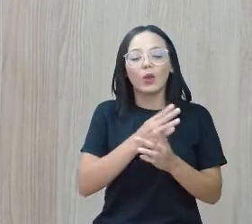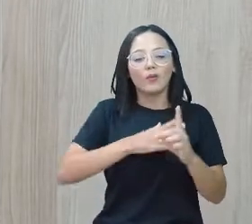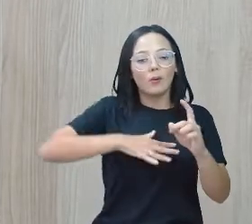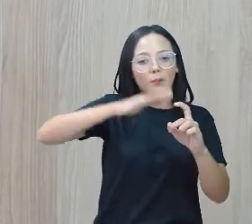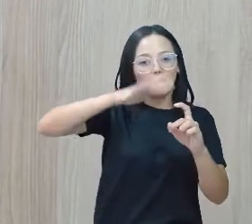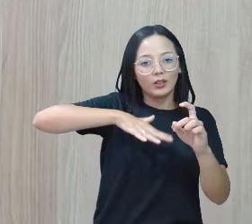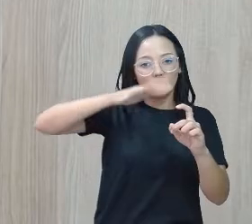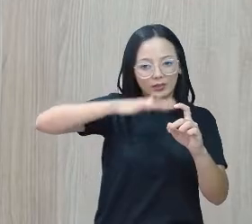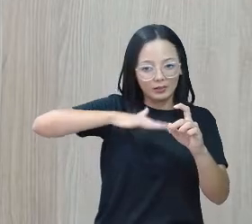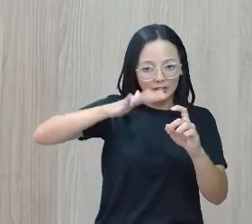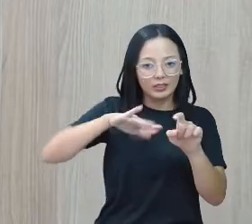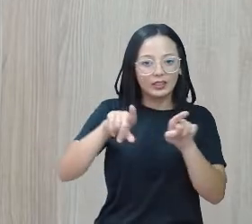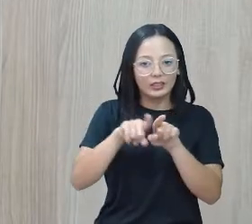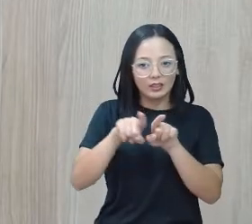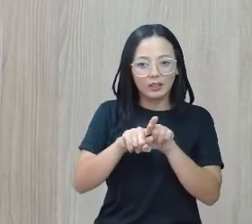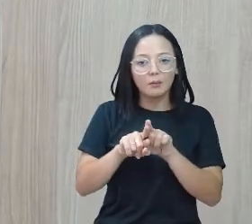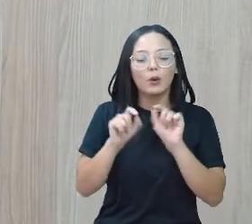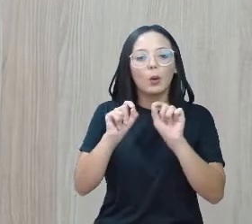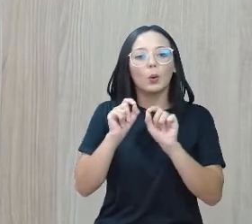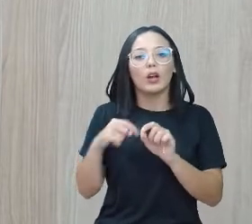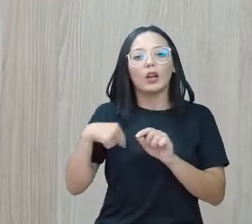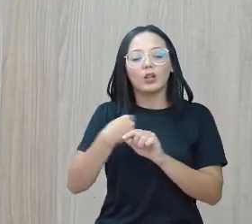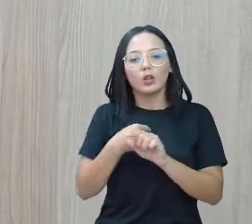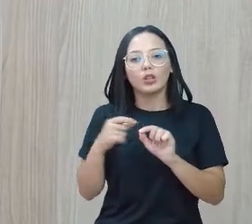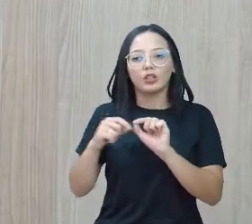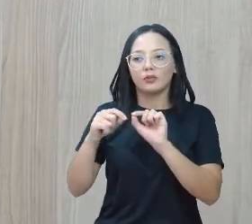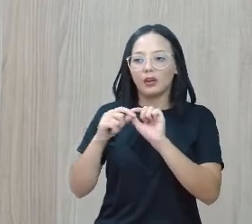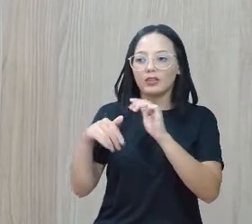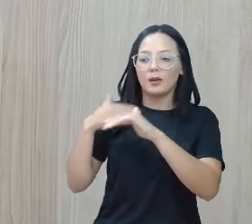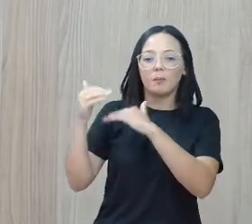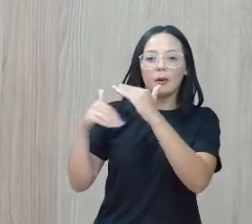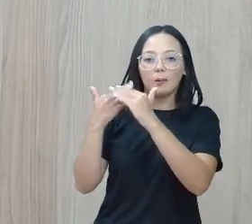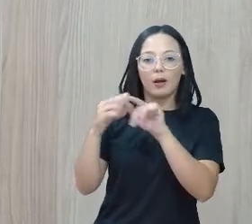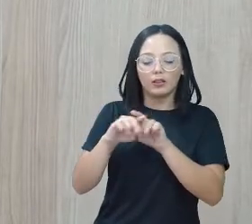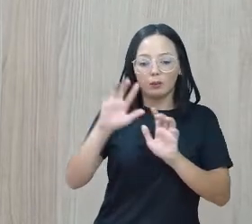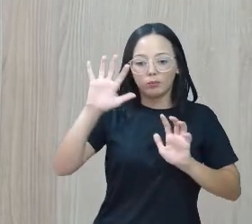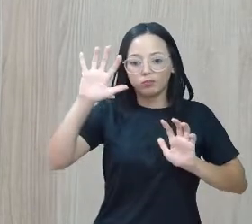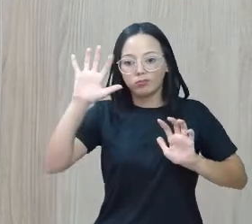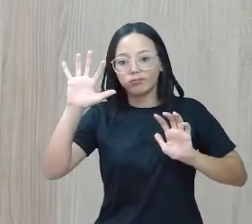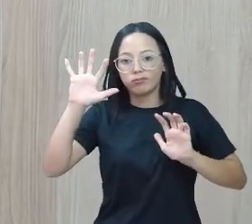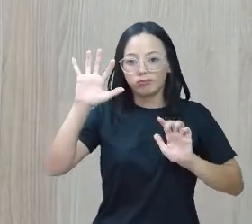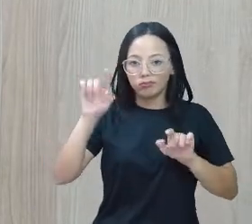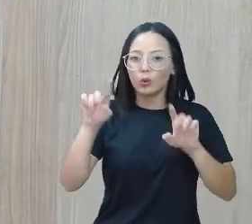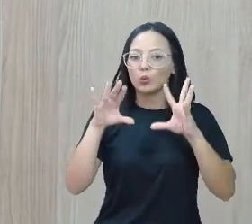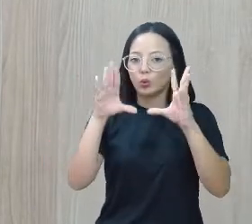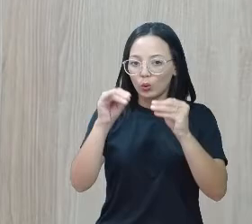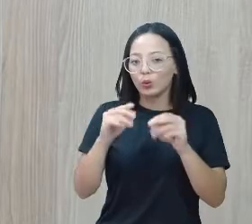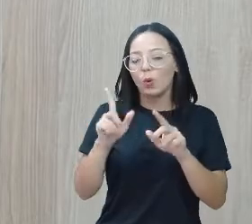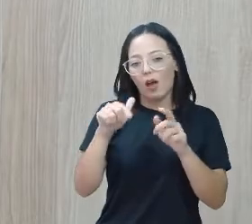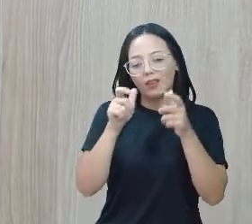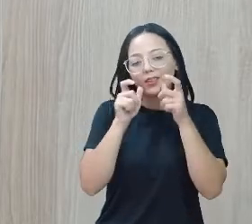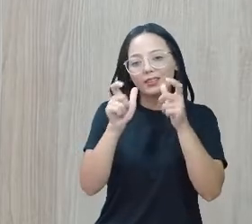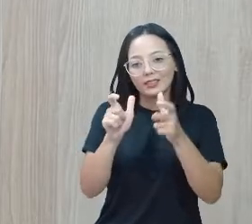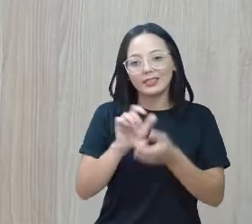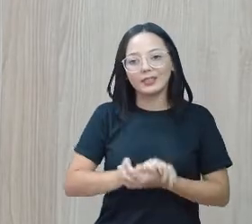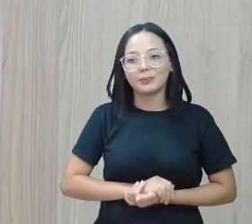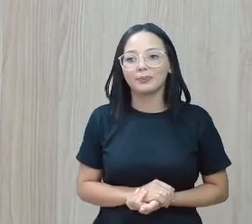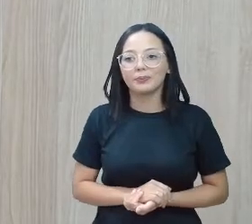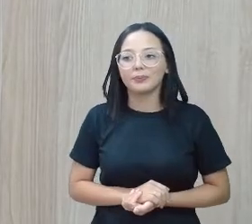no horror, né? A questão do construto, do monstro e tal. Interessantíssimo.